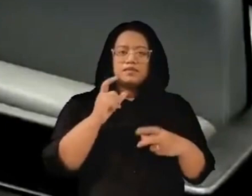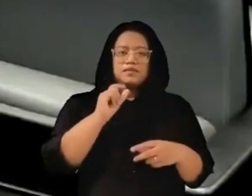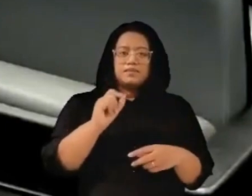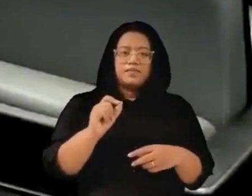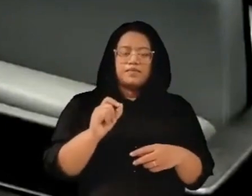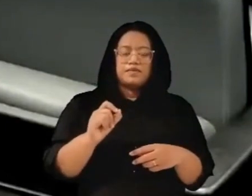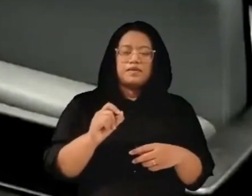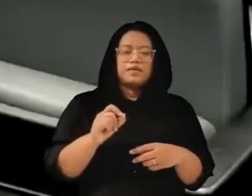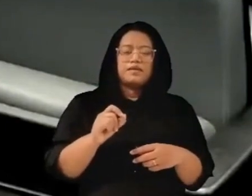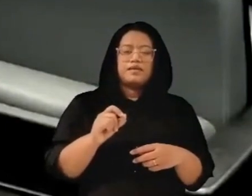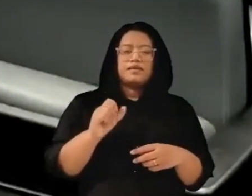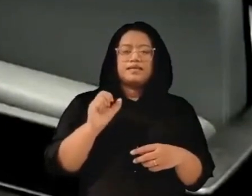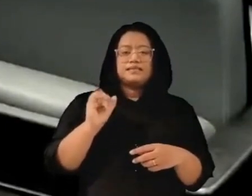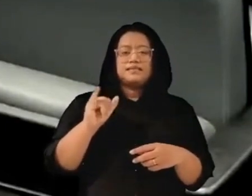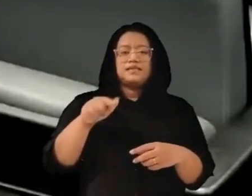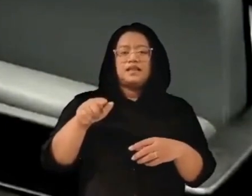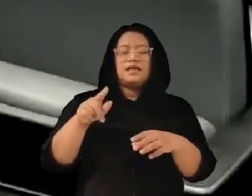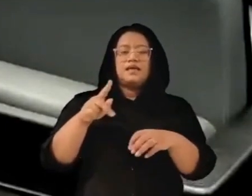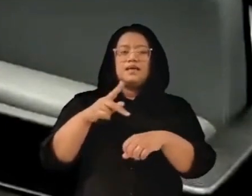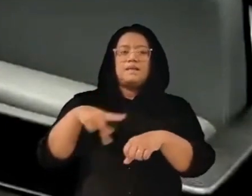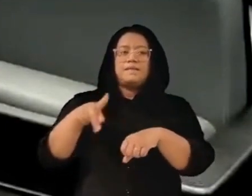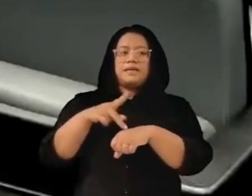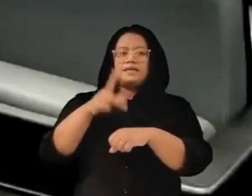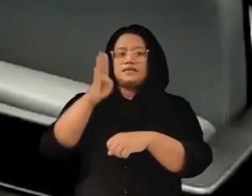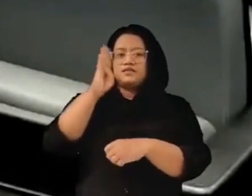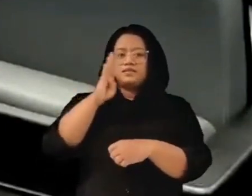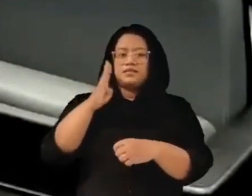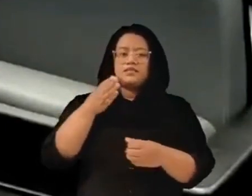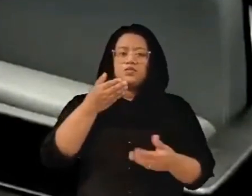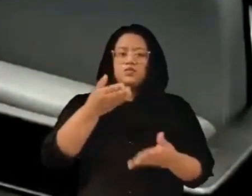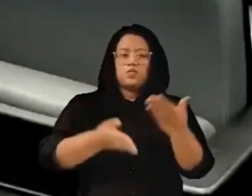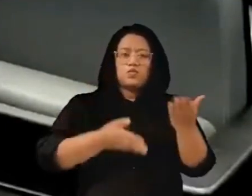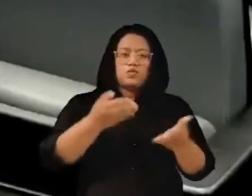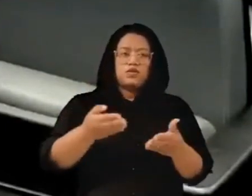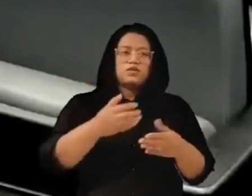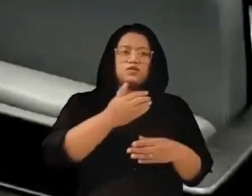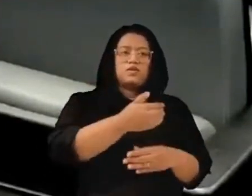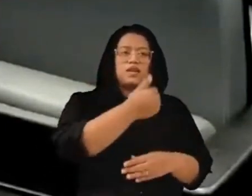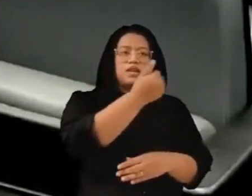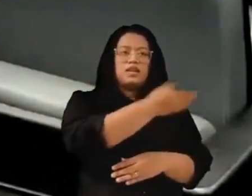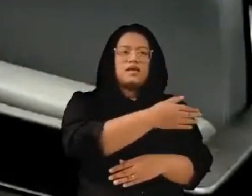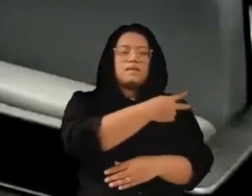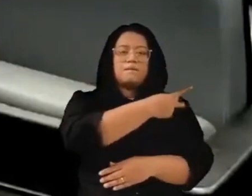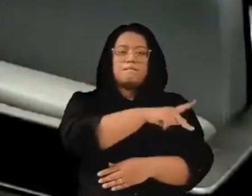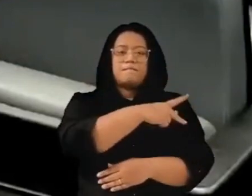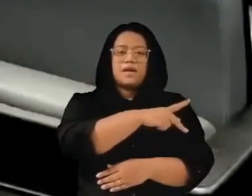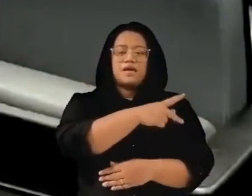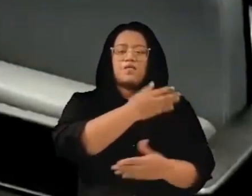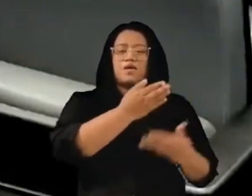não adianta o Brasil cuidar do lado de cá e o Paraguai não cuidar do lado de lá.